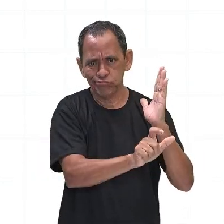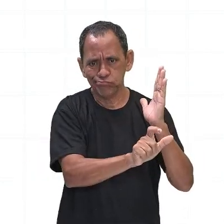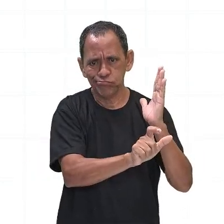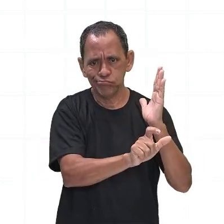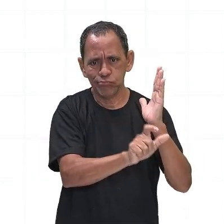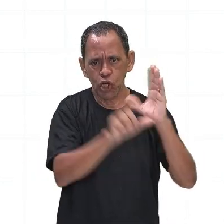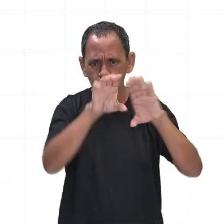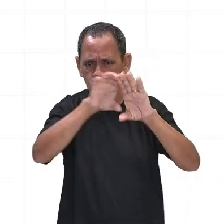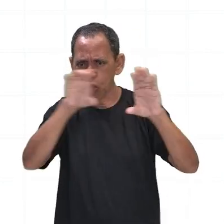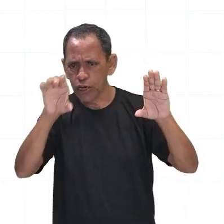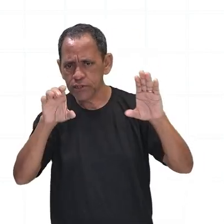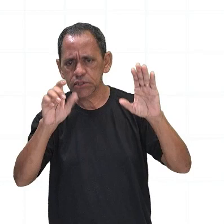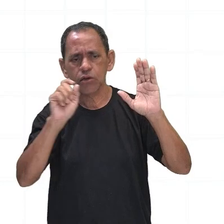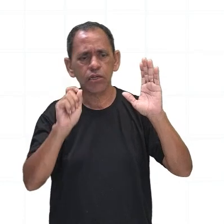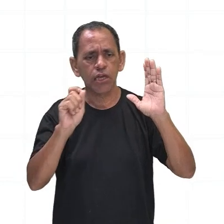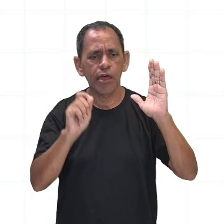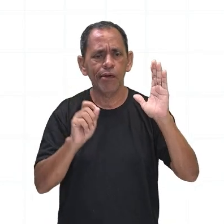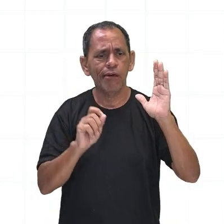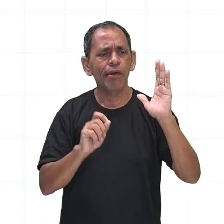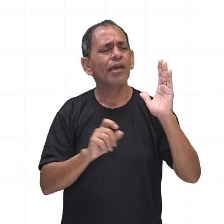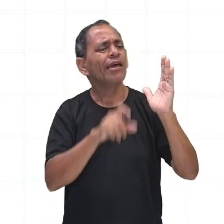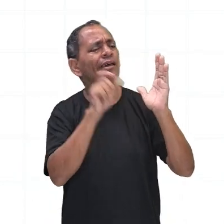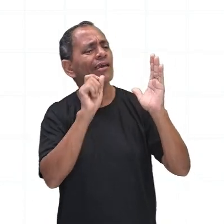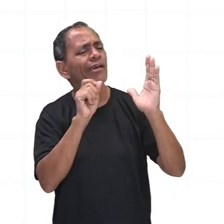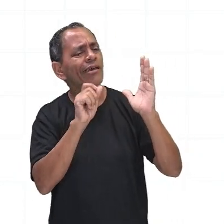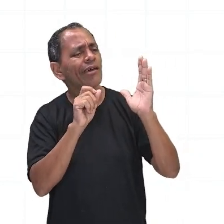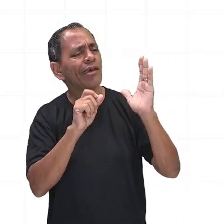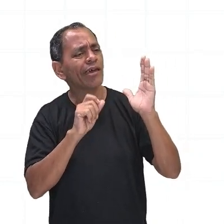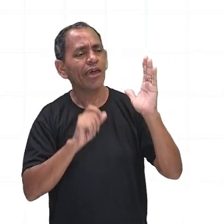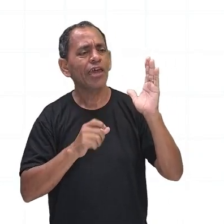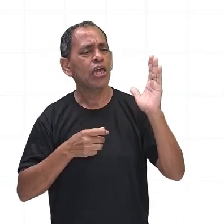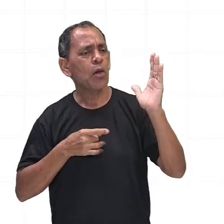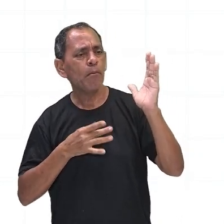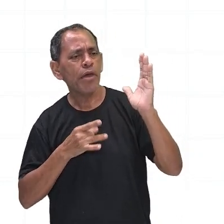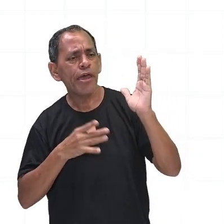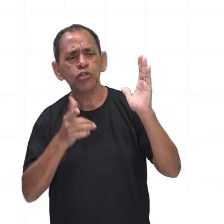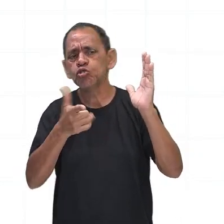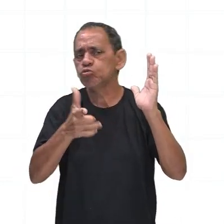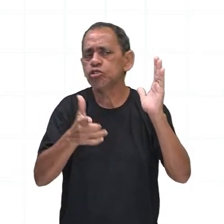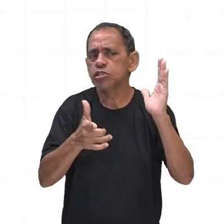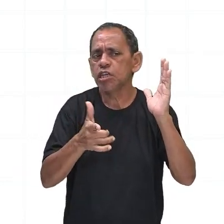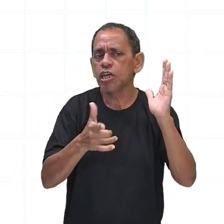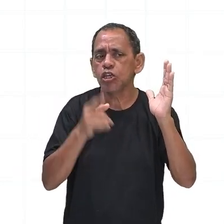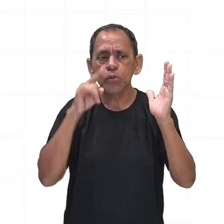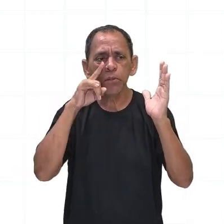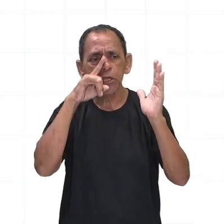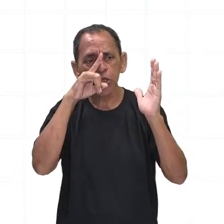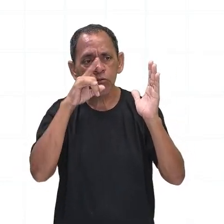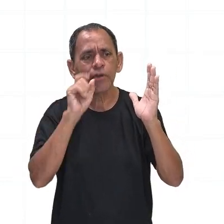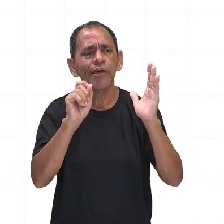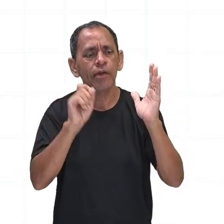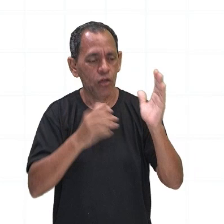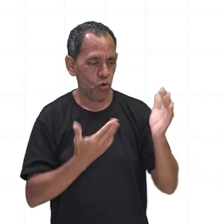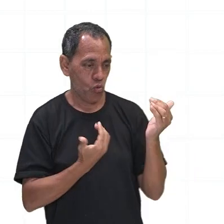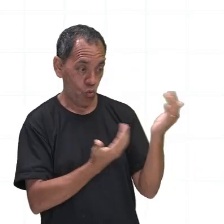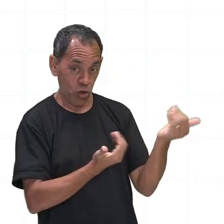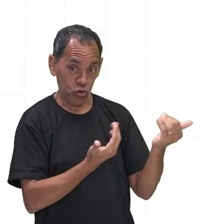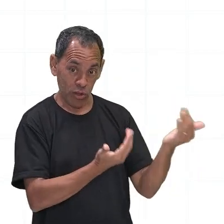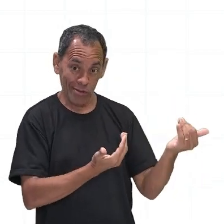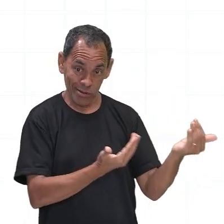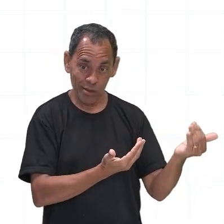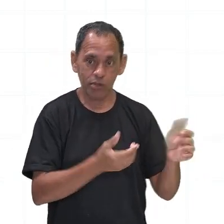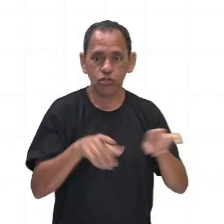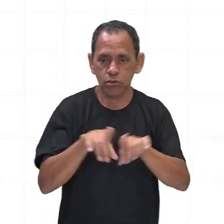Então, quem não teme o perigo? Muitos adolescentes, certo? Muitos adolescentes é o nosso sujeito. Retirou o sujeito, o